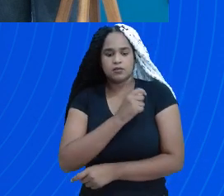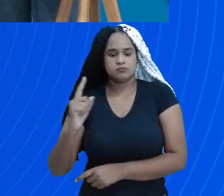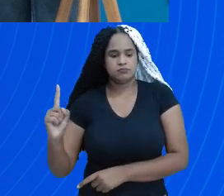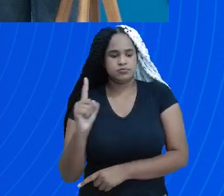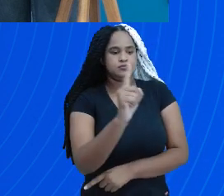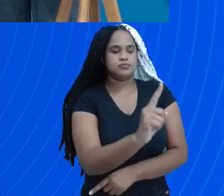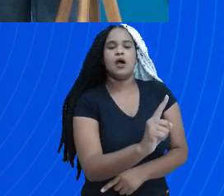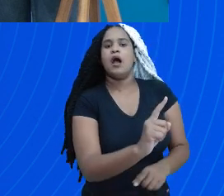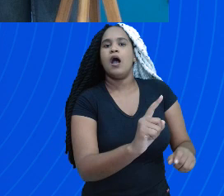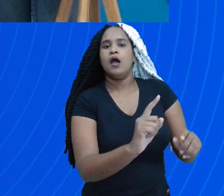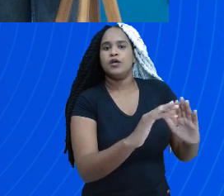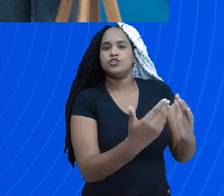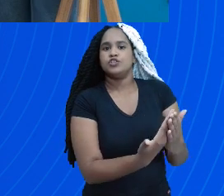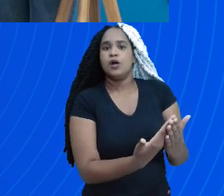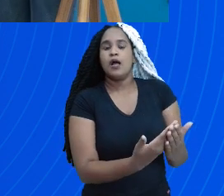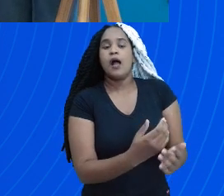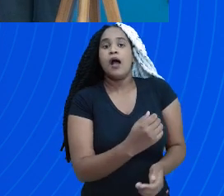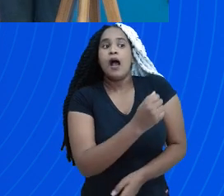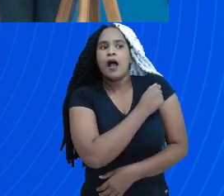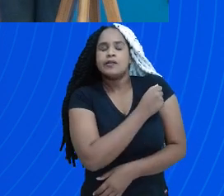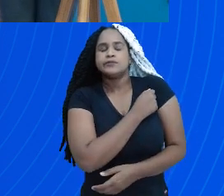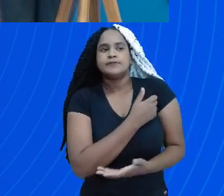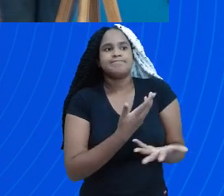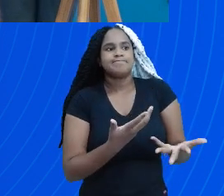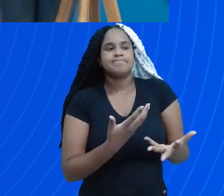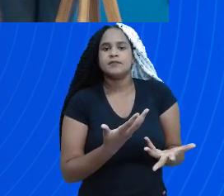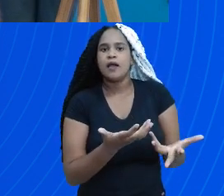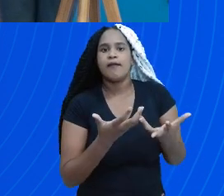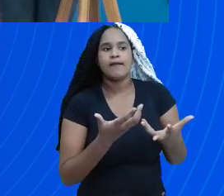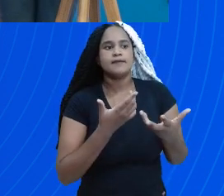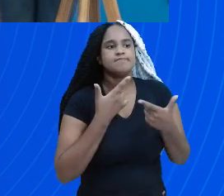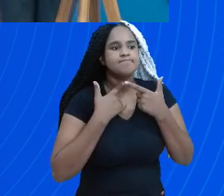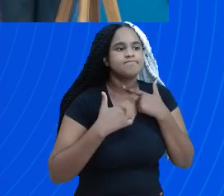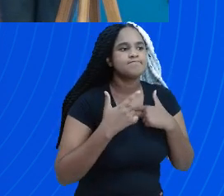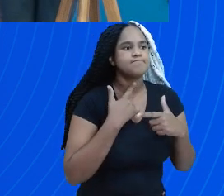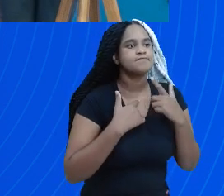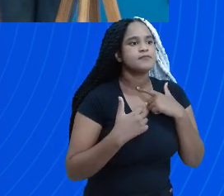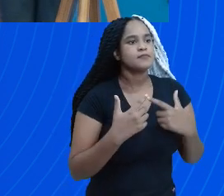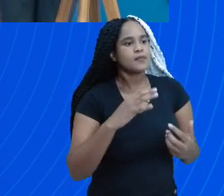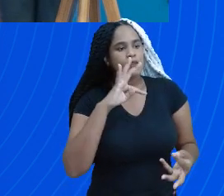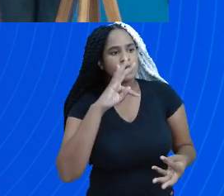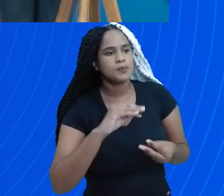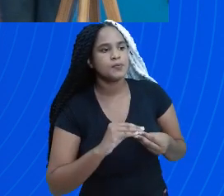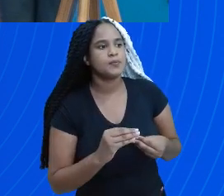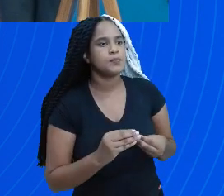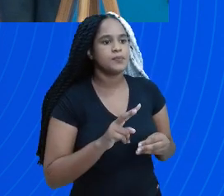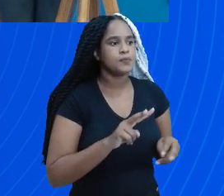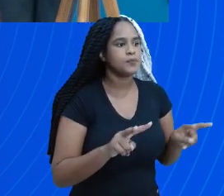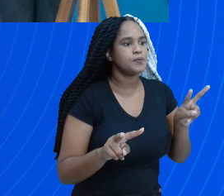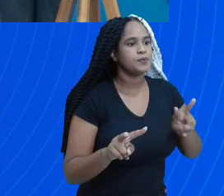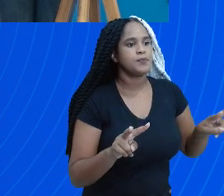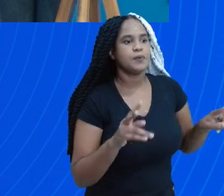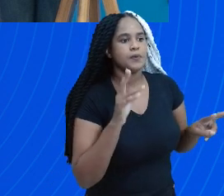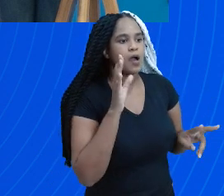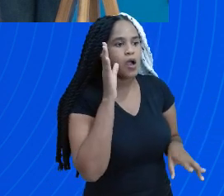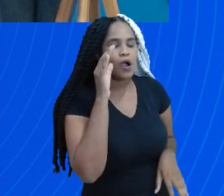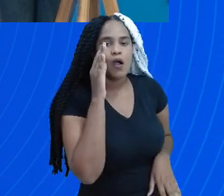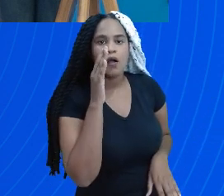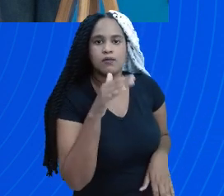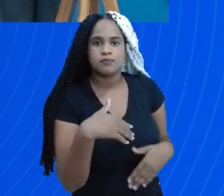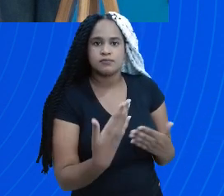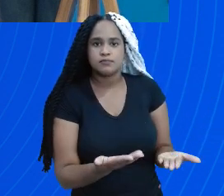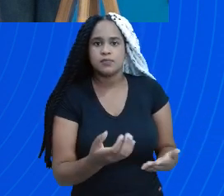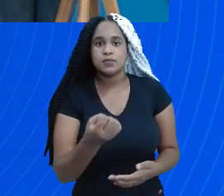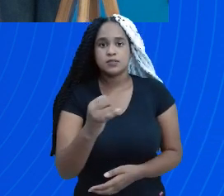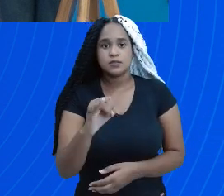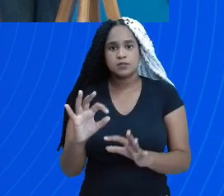é? Expectativas, né? Ele tem perspectivas. E aí, quando você não percebe o projeto de trabalho